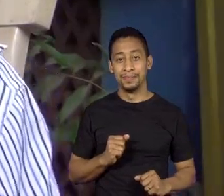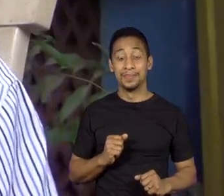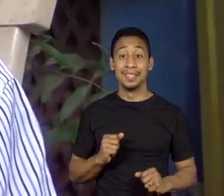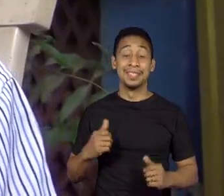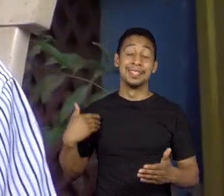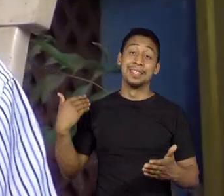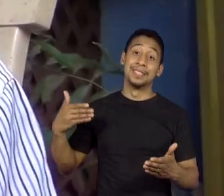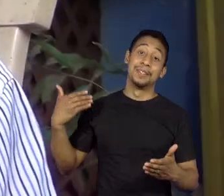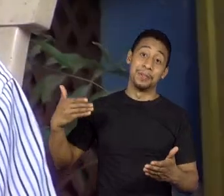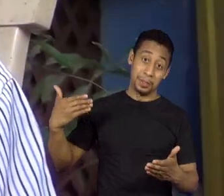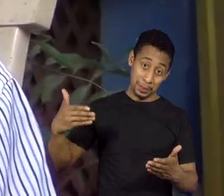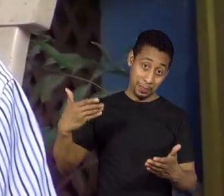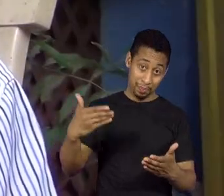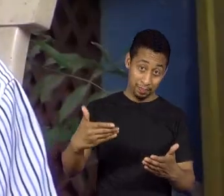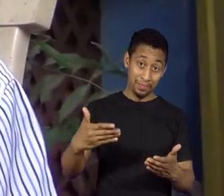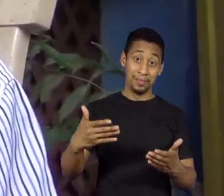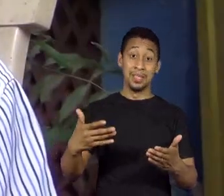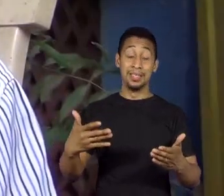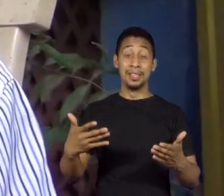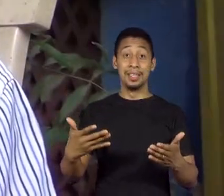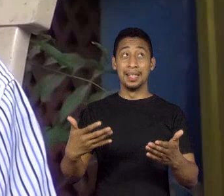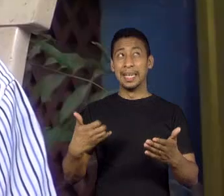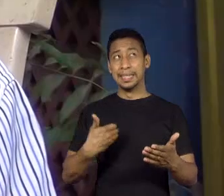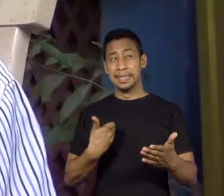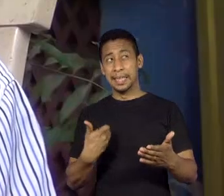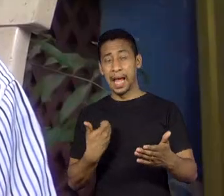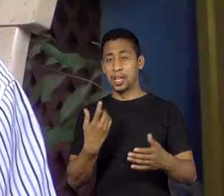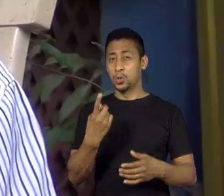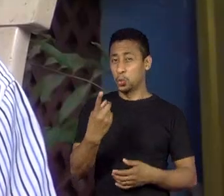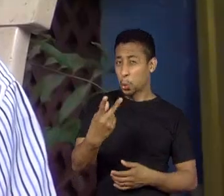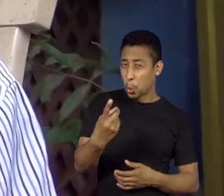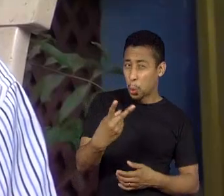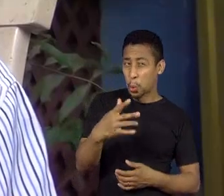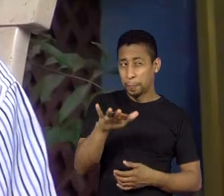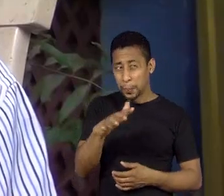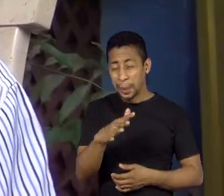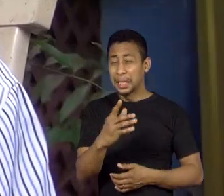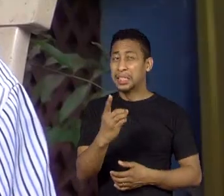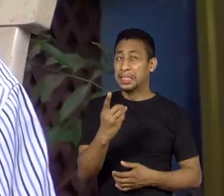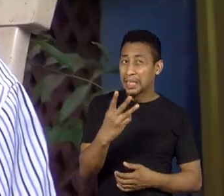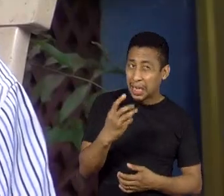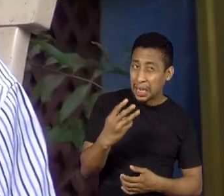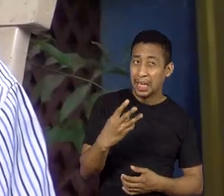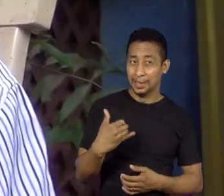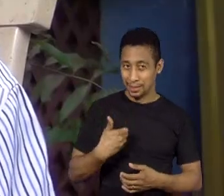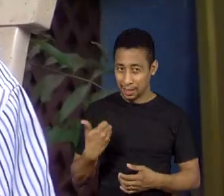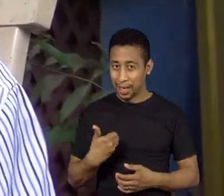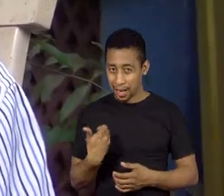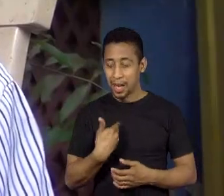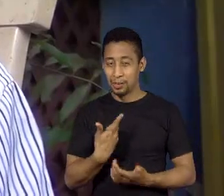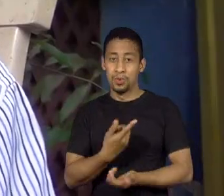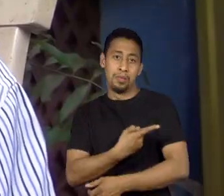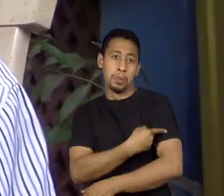fui chegando aos 12, 13 anos, que ia acabar a escola primária,